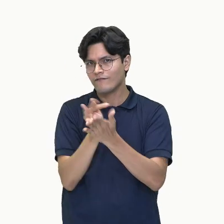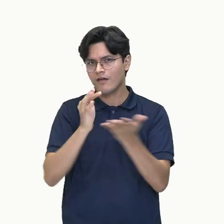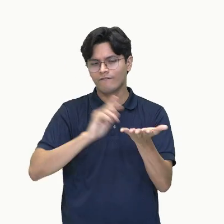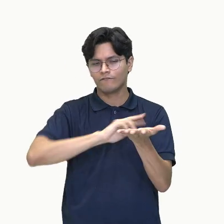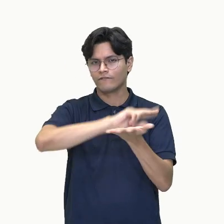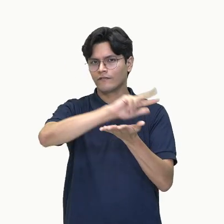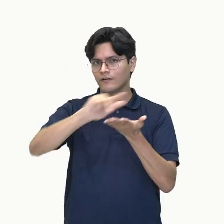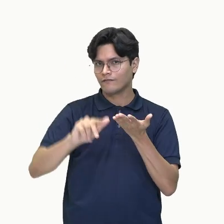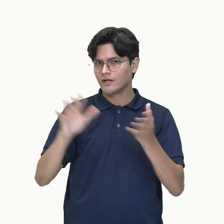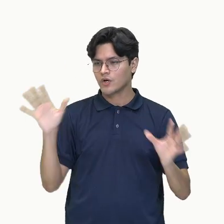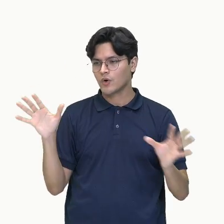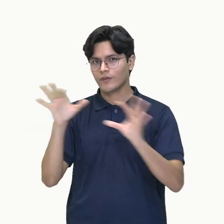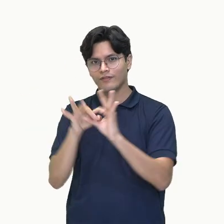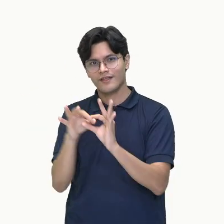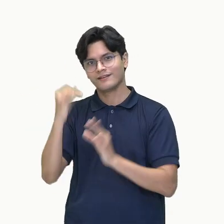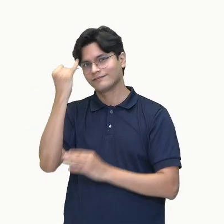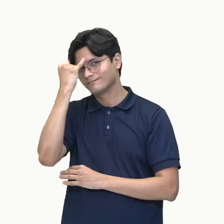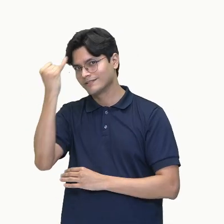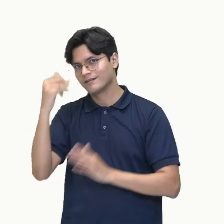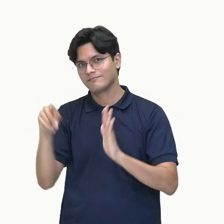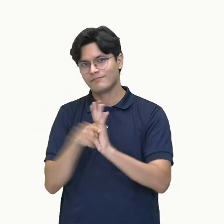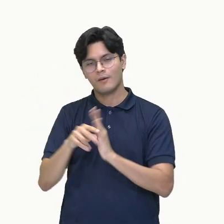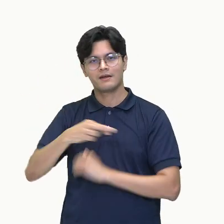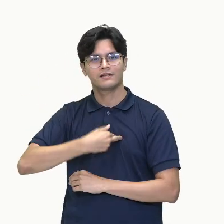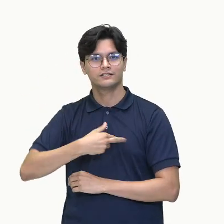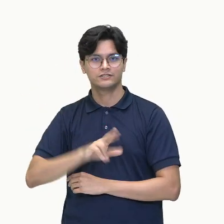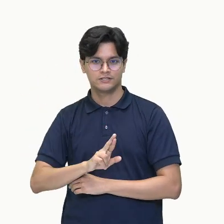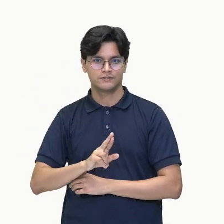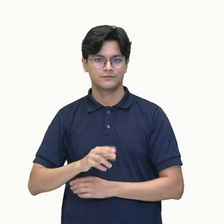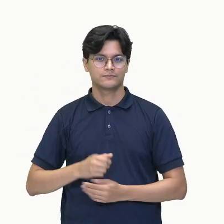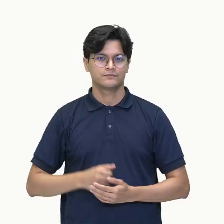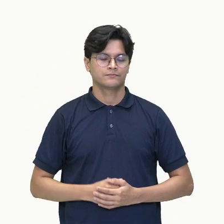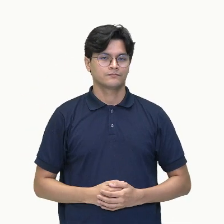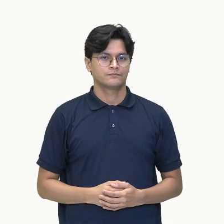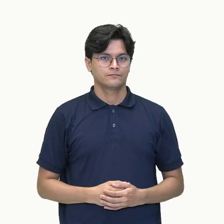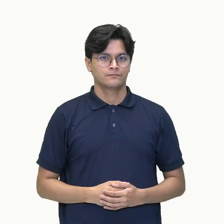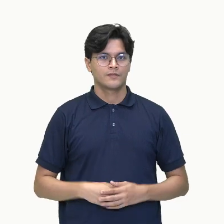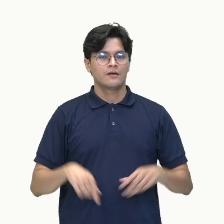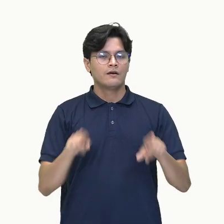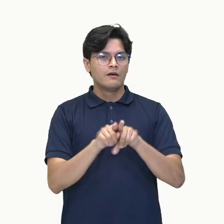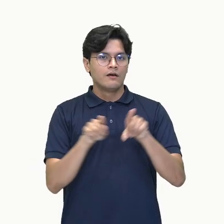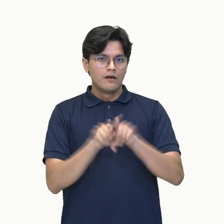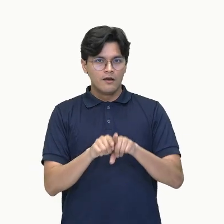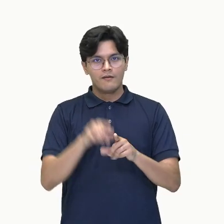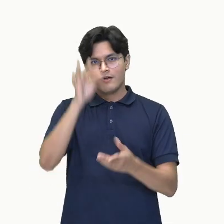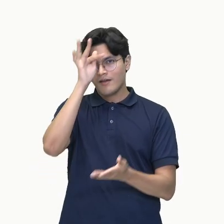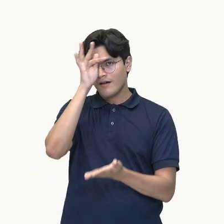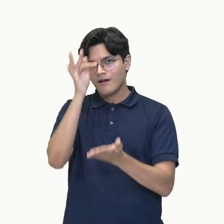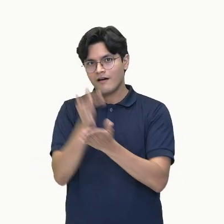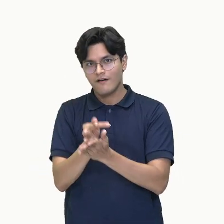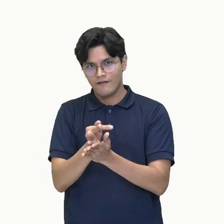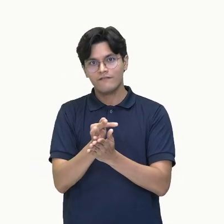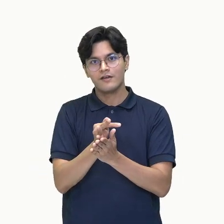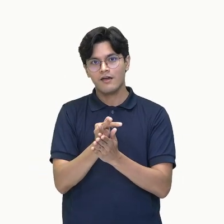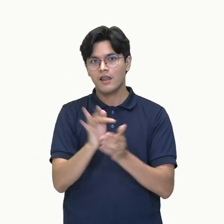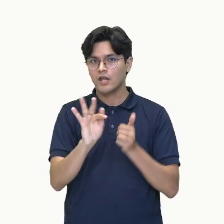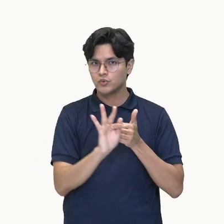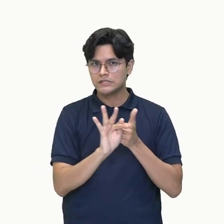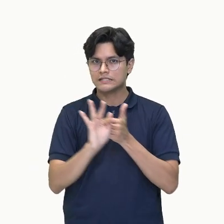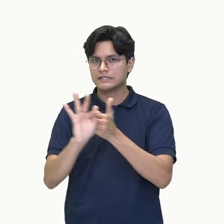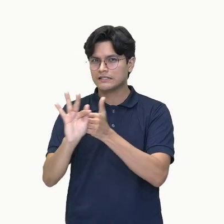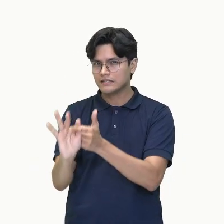de religião. Em última instância, a fé ela nos guia por um caminho de amor,